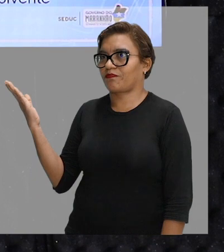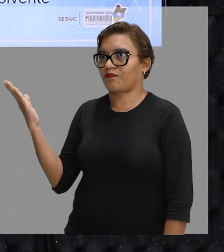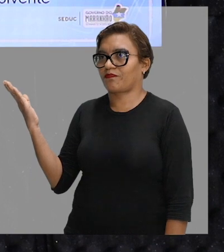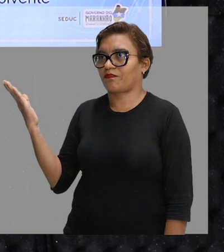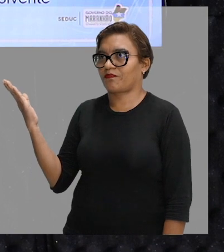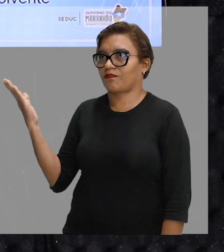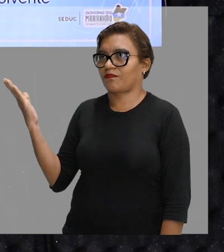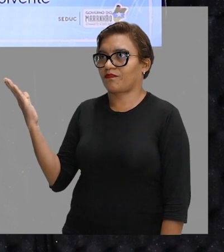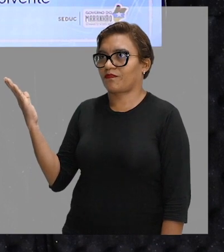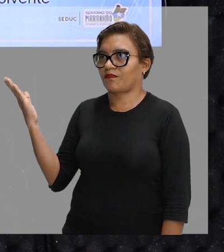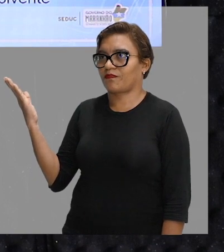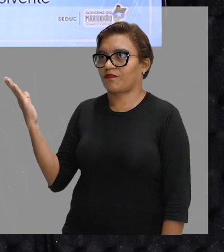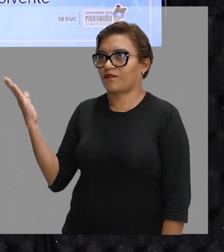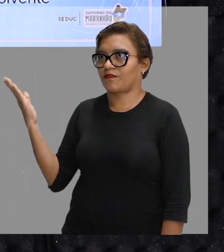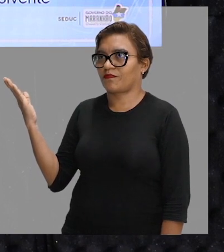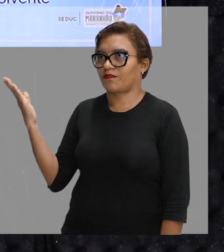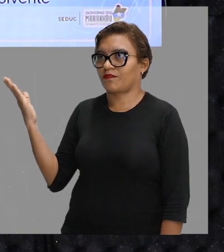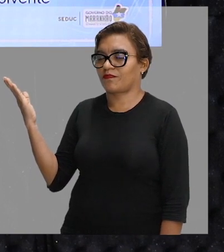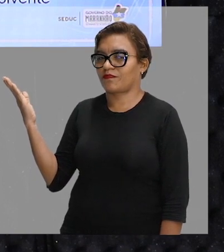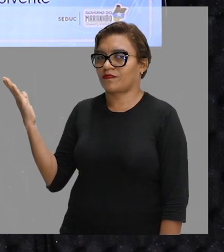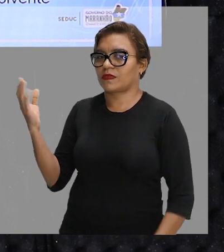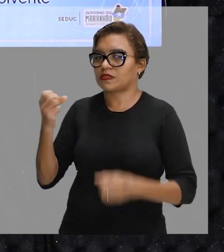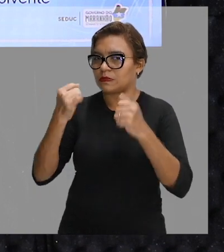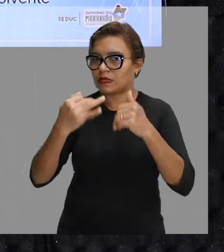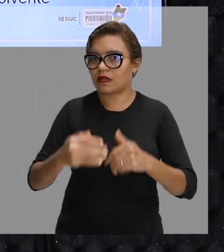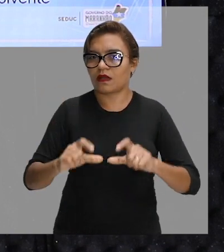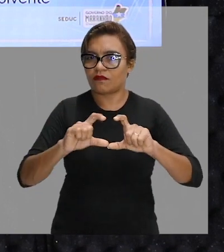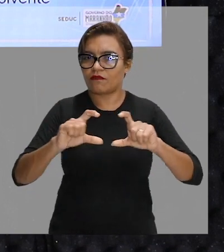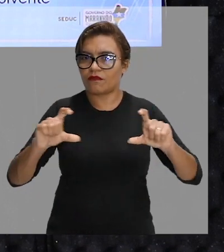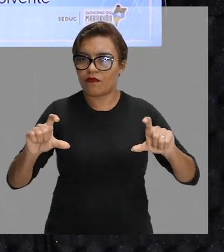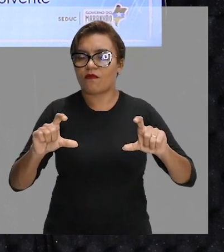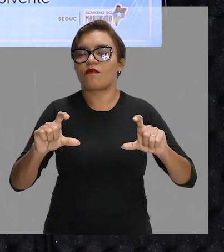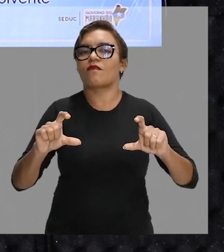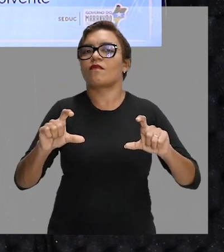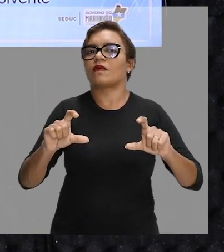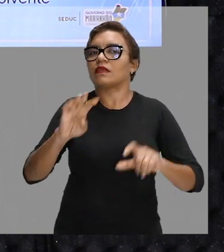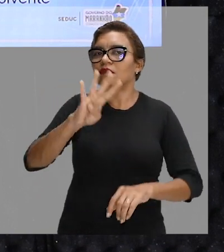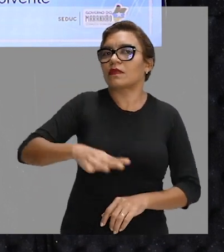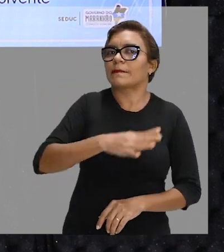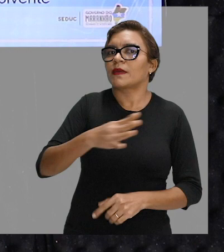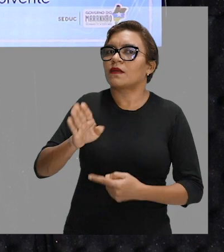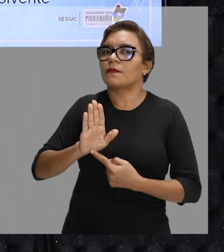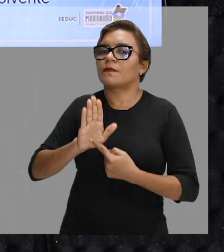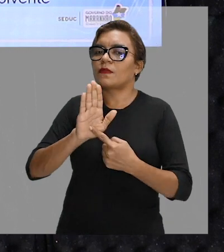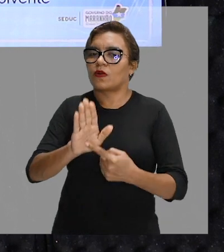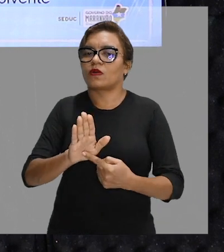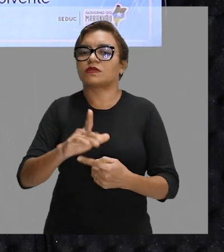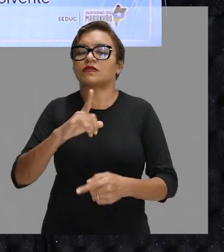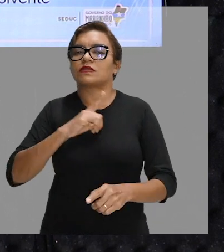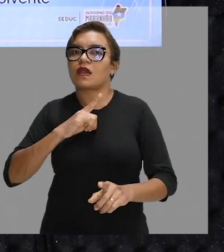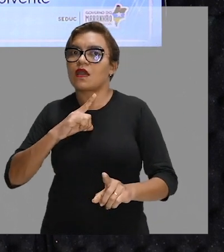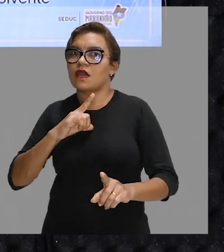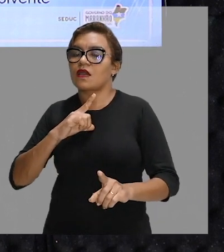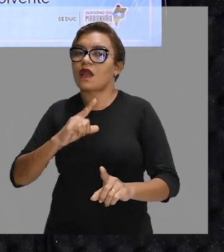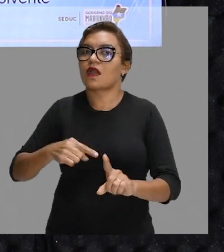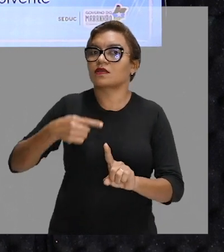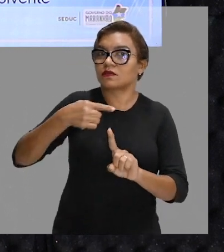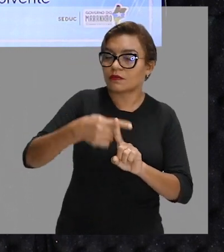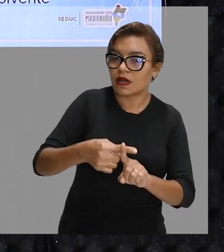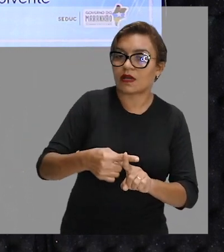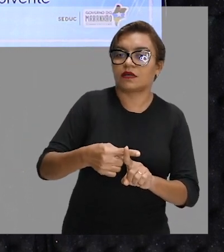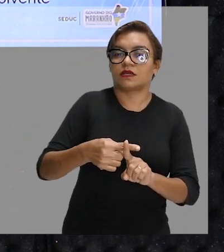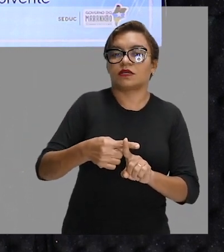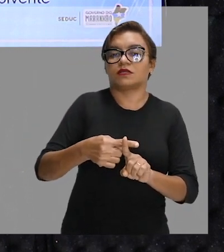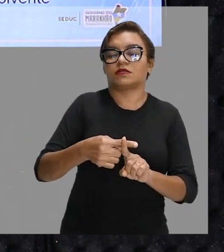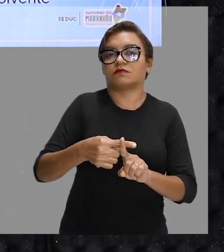mol, o efeito ebuliométrico, ΔTE, 0,52. Adicionei 2 mols, o efeito é